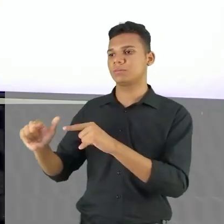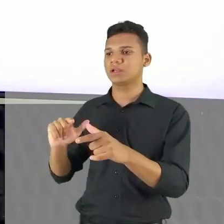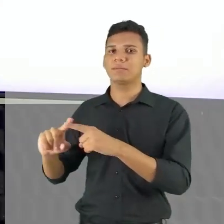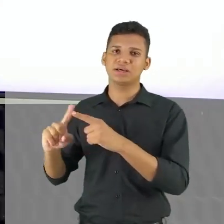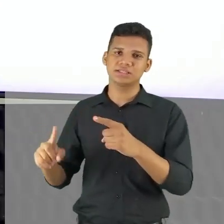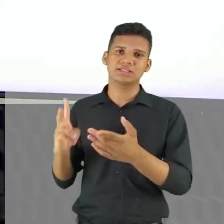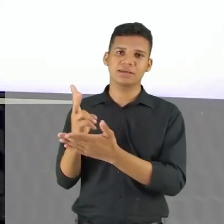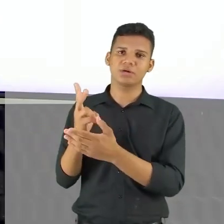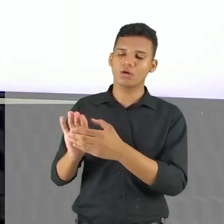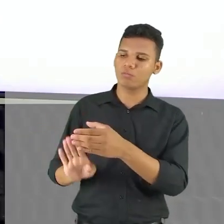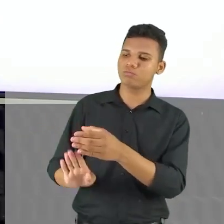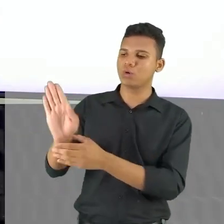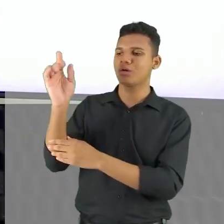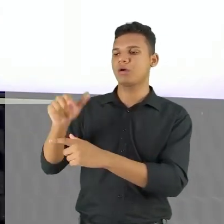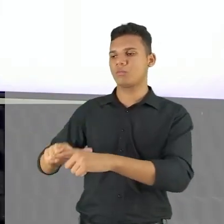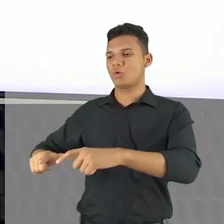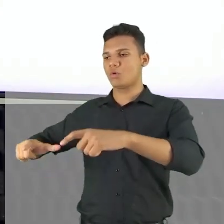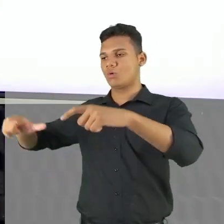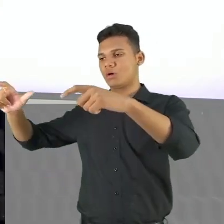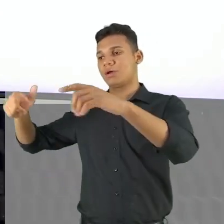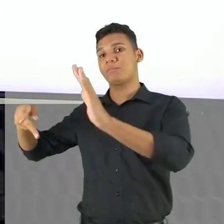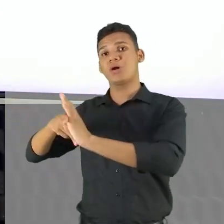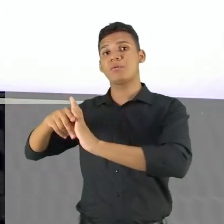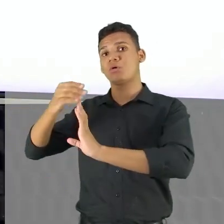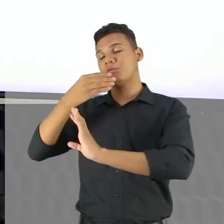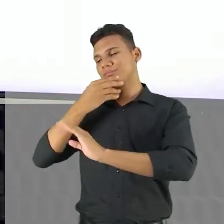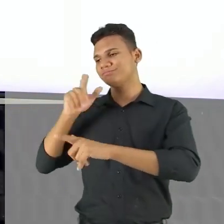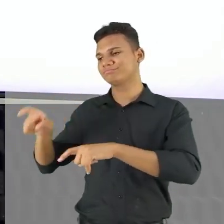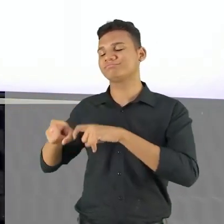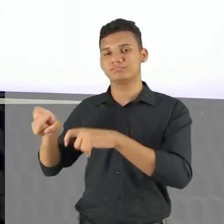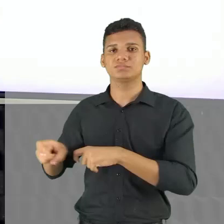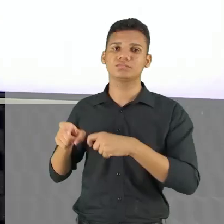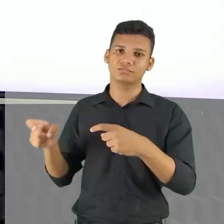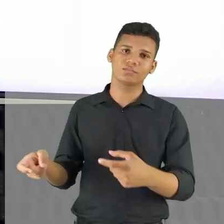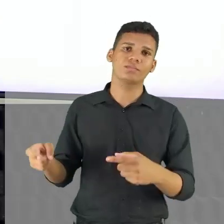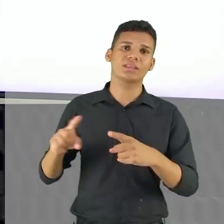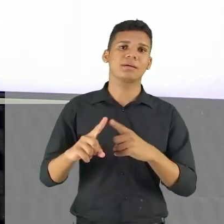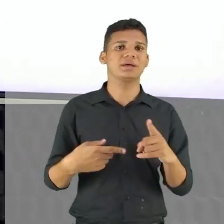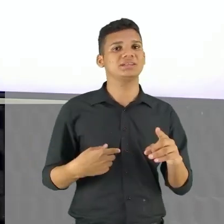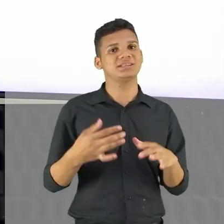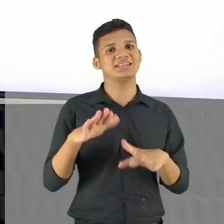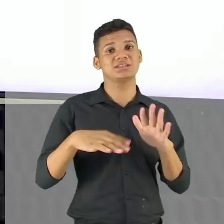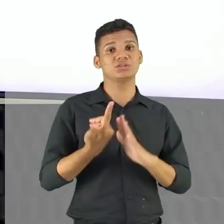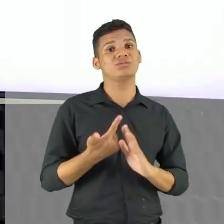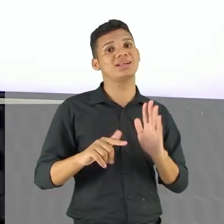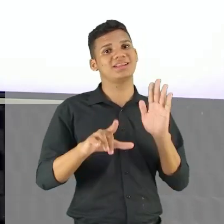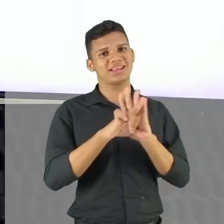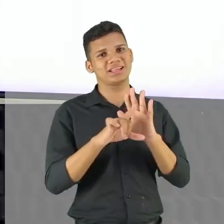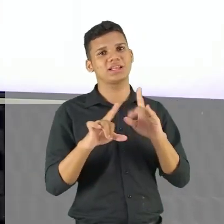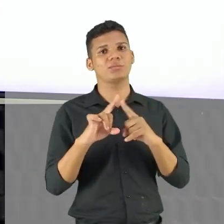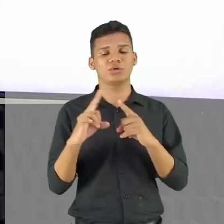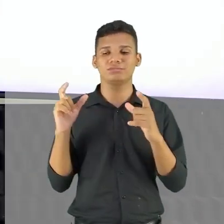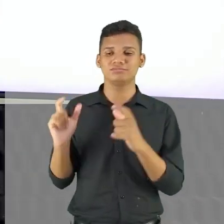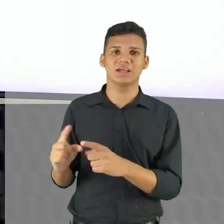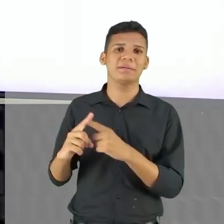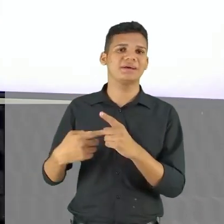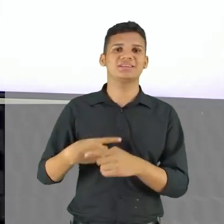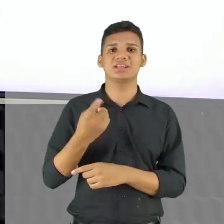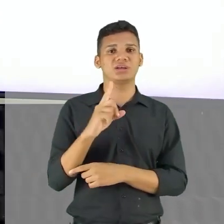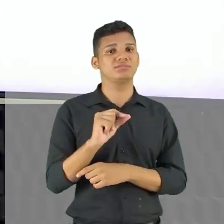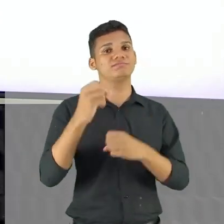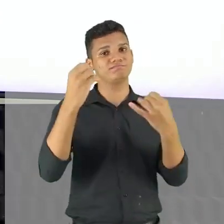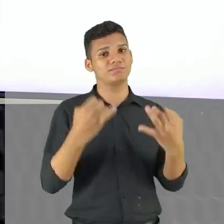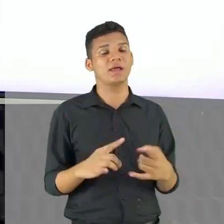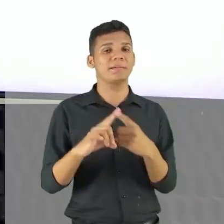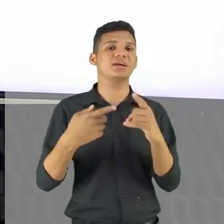capacidade de produção do produtor rural. Mas ela não é uma consequência da lei das terras, tá? Então não foi acentuada